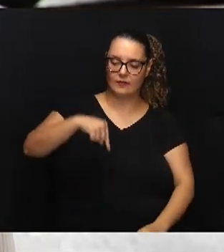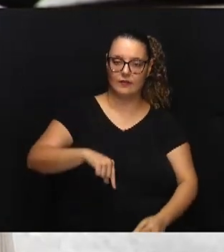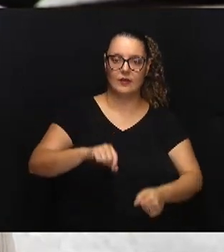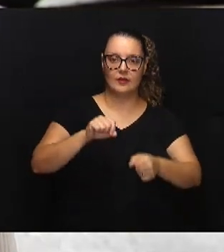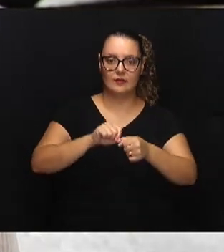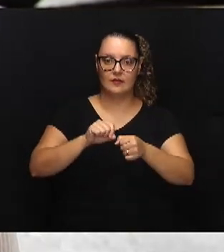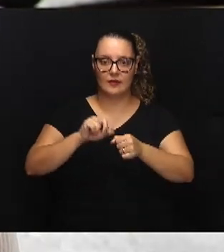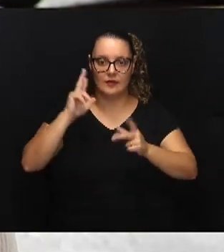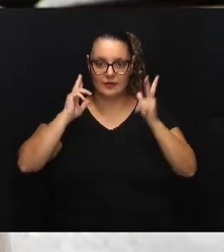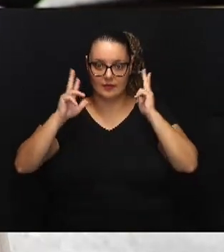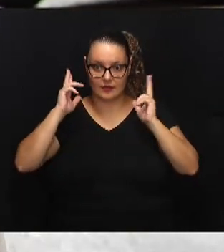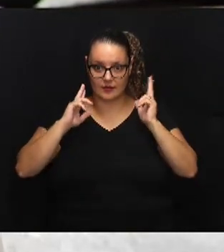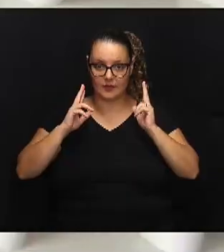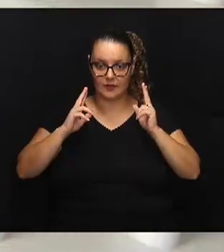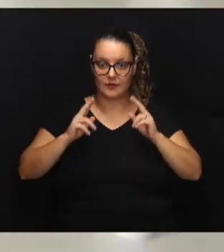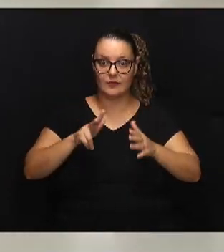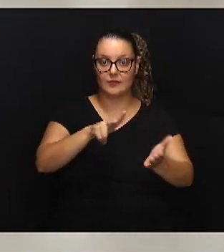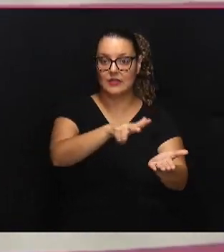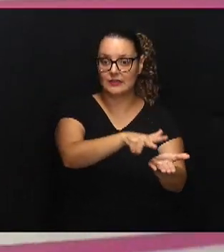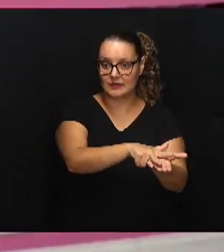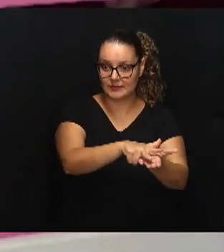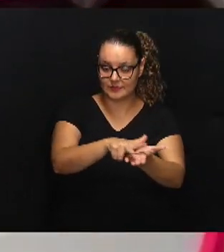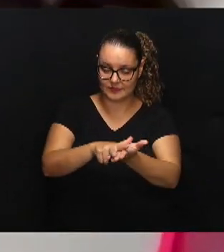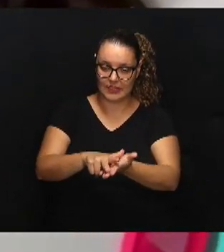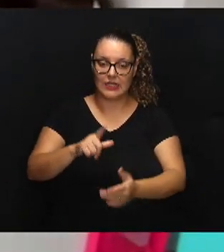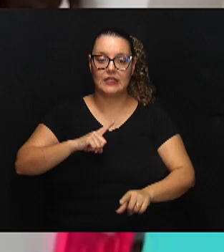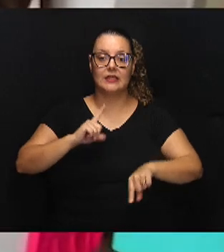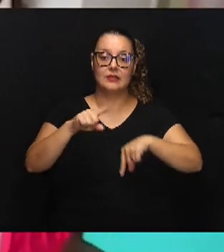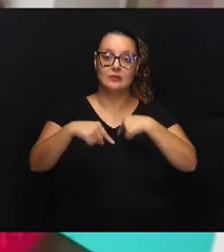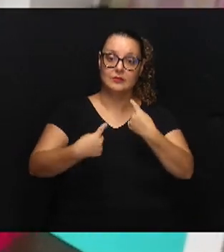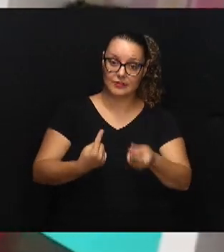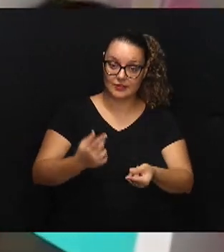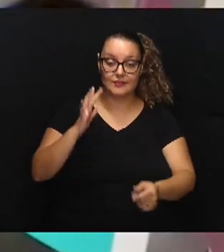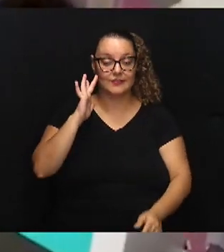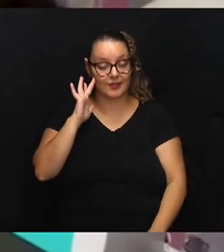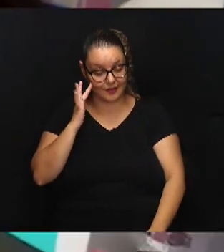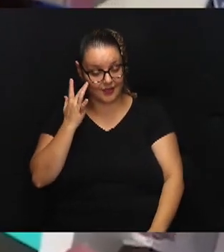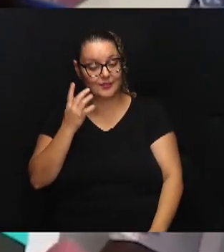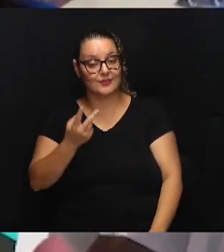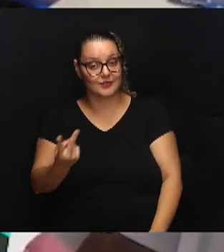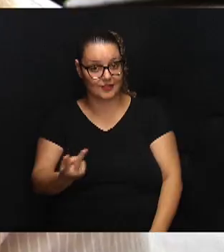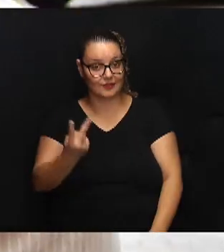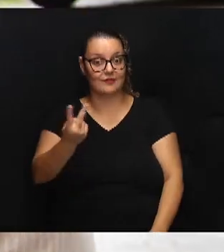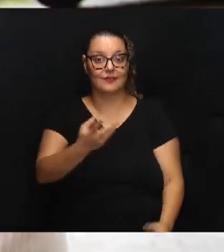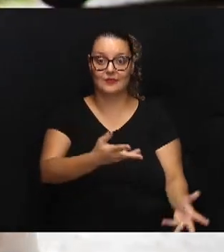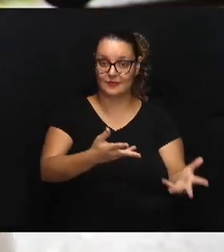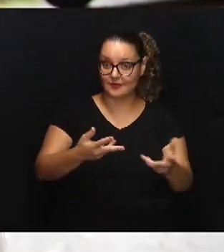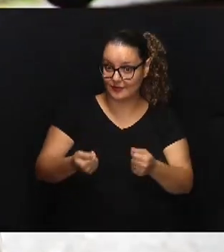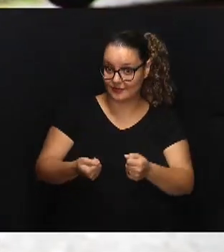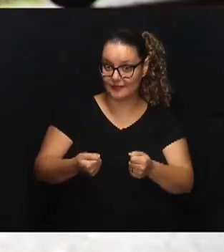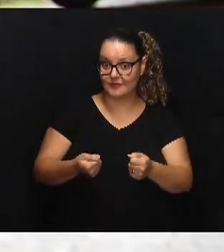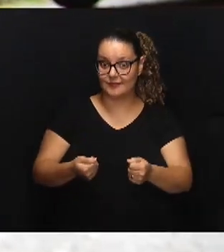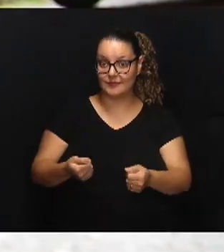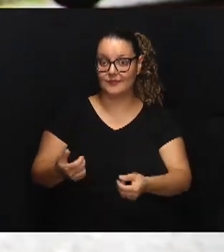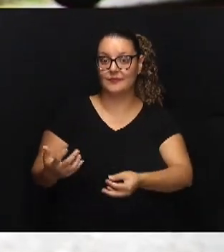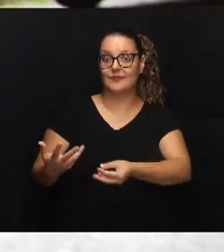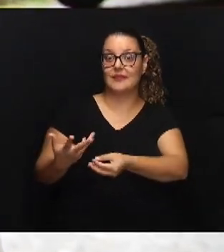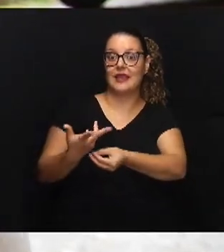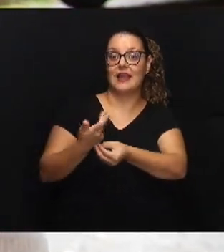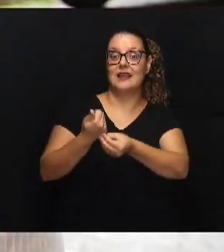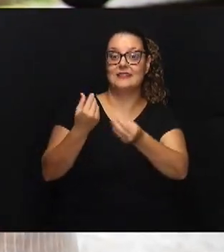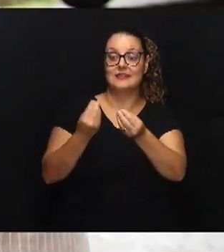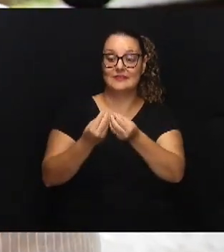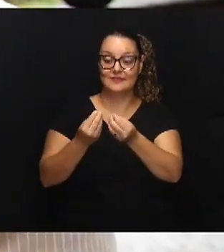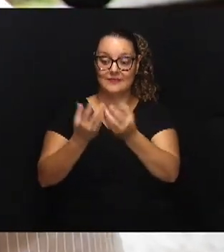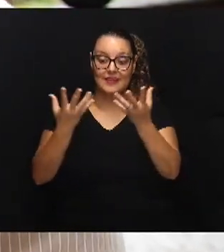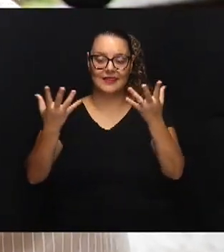para os pacientes que estão internados. Temos um outro também, que eu acho que vale a pena o convite, é Artes Mágicas. É